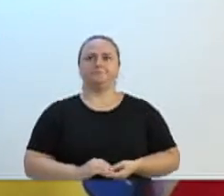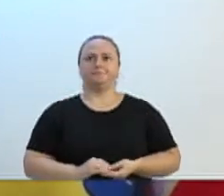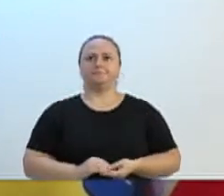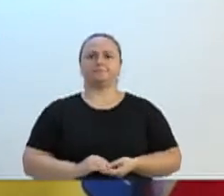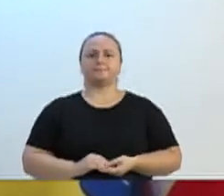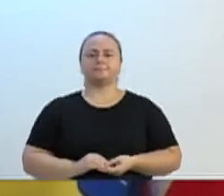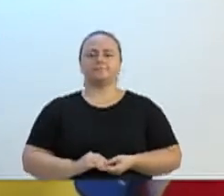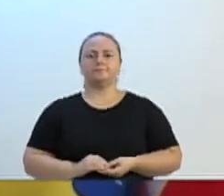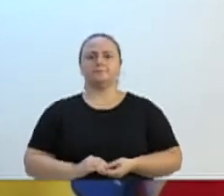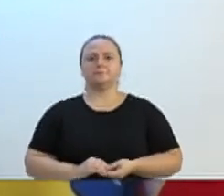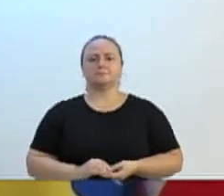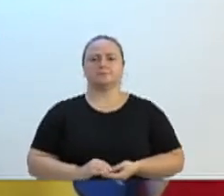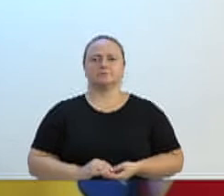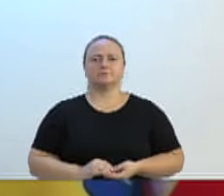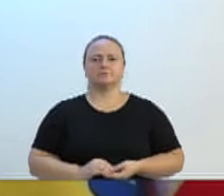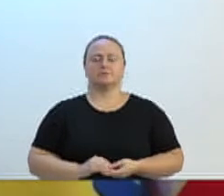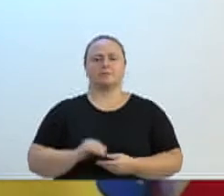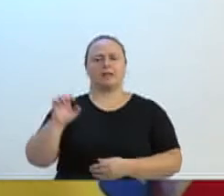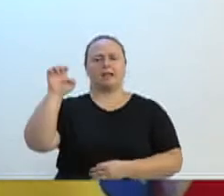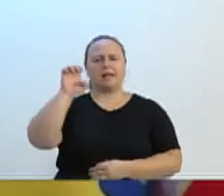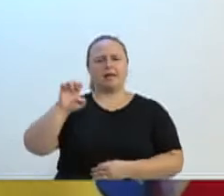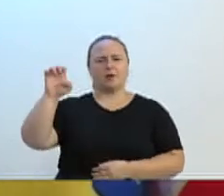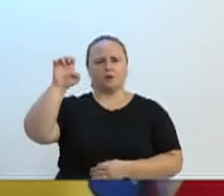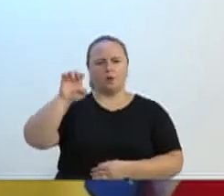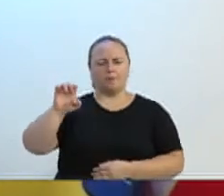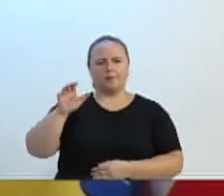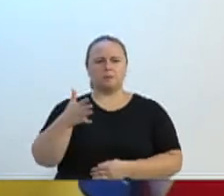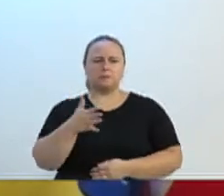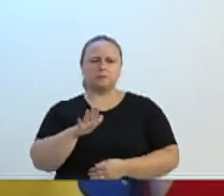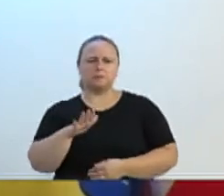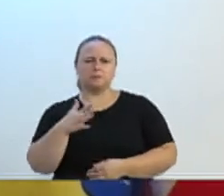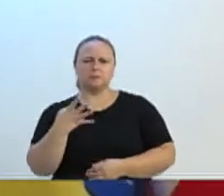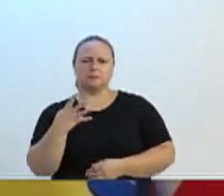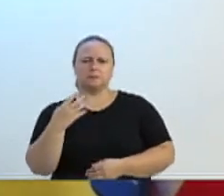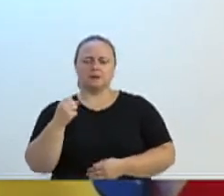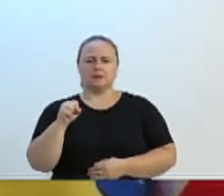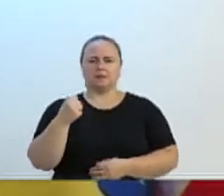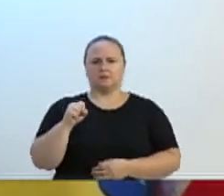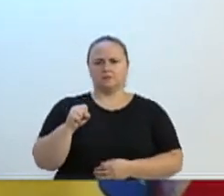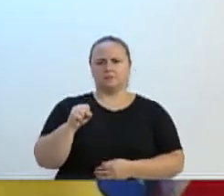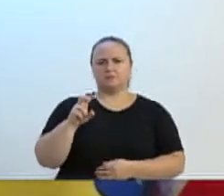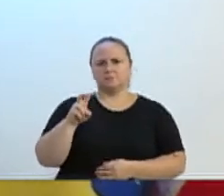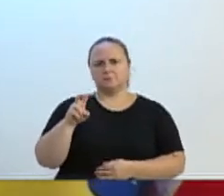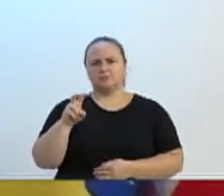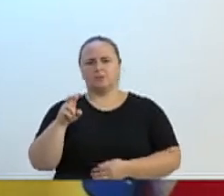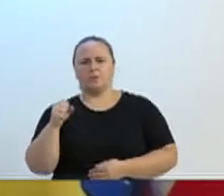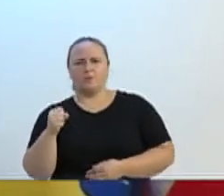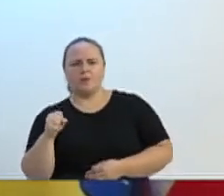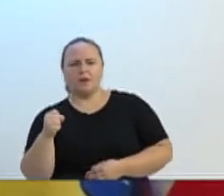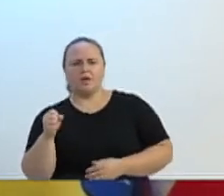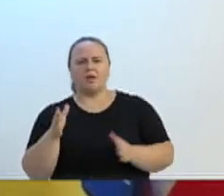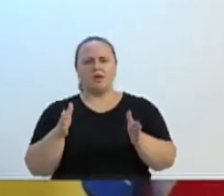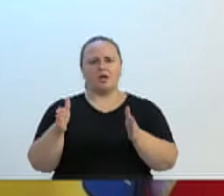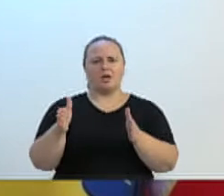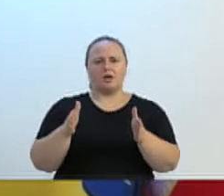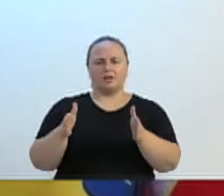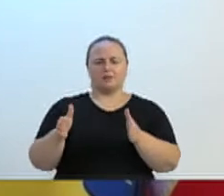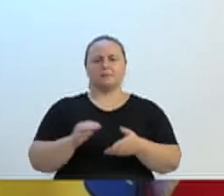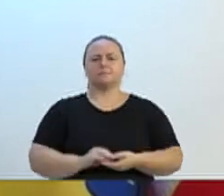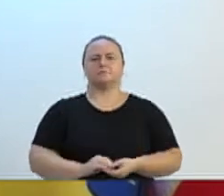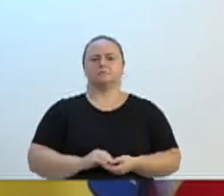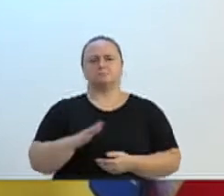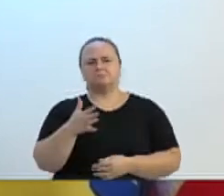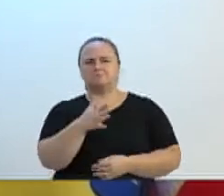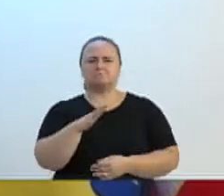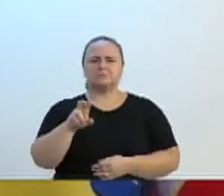a média oscilou entre 48 e 58 dias, ou seja, uma média de 54